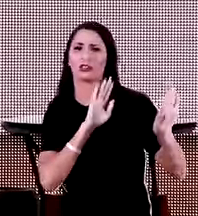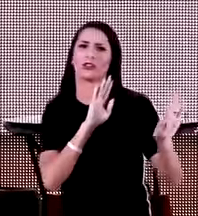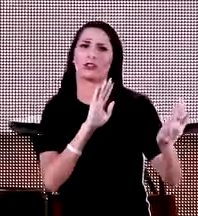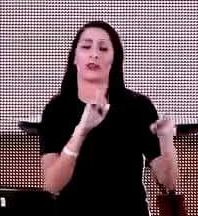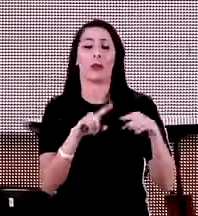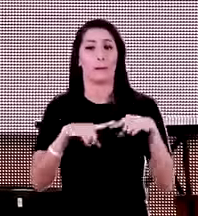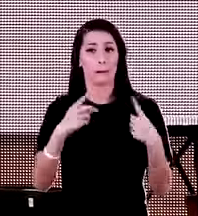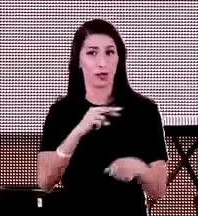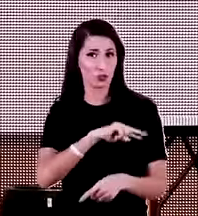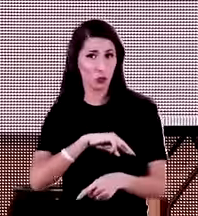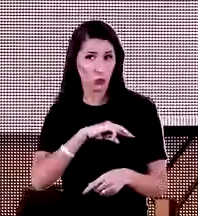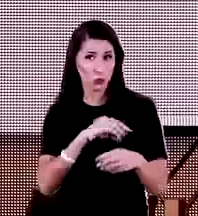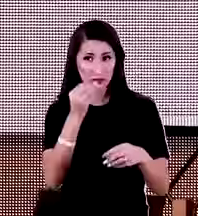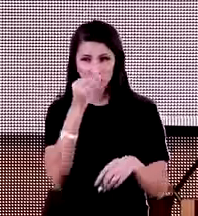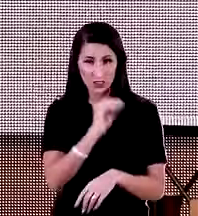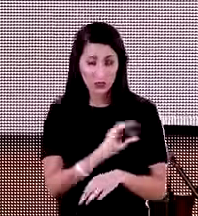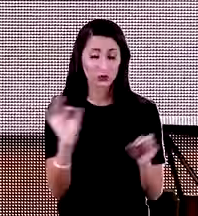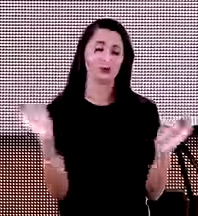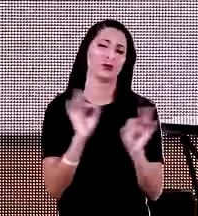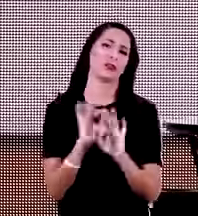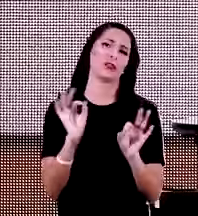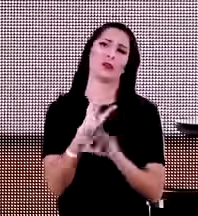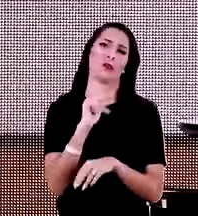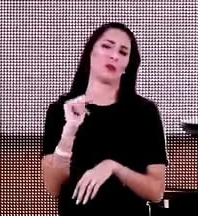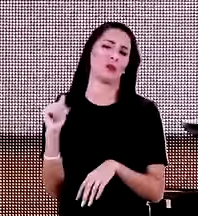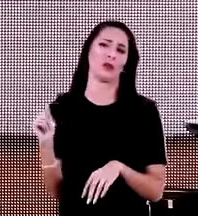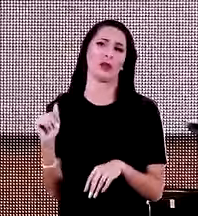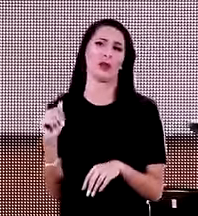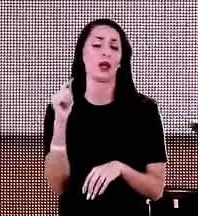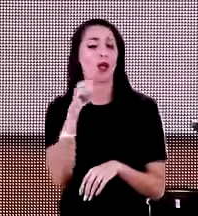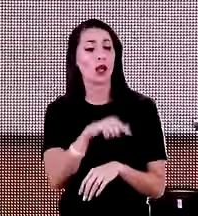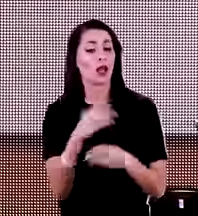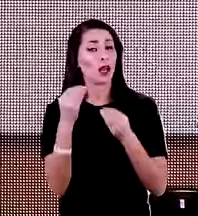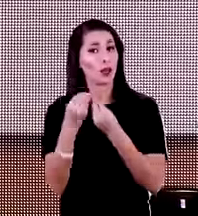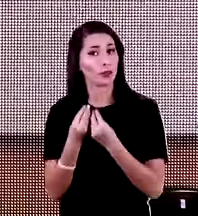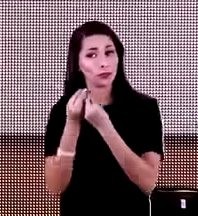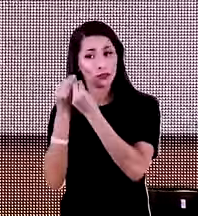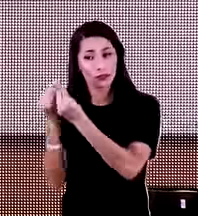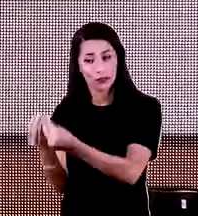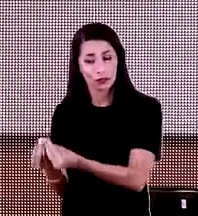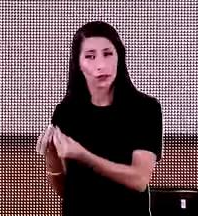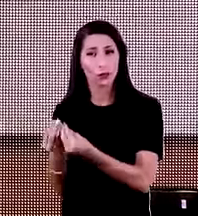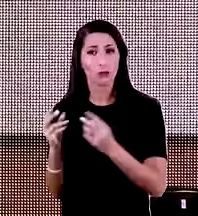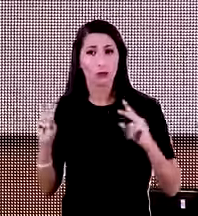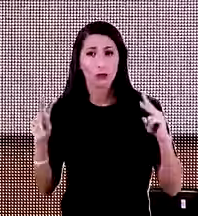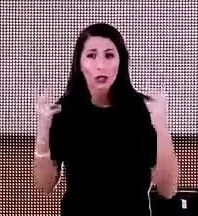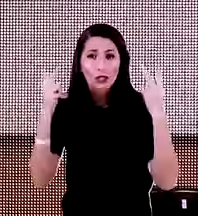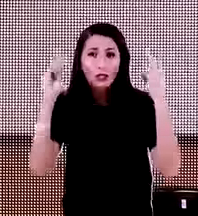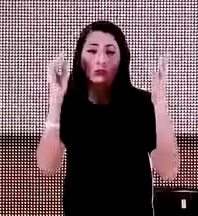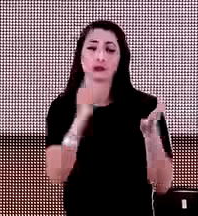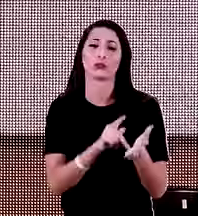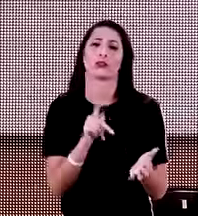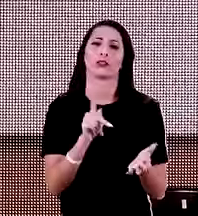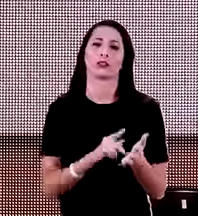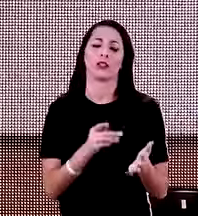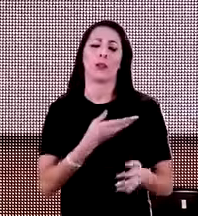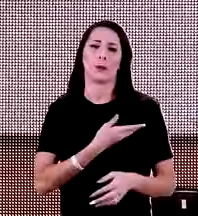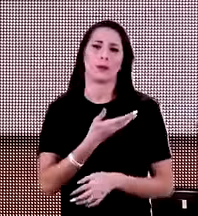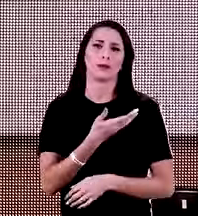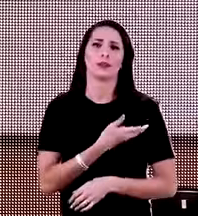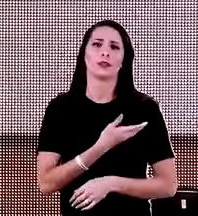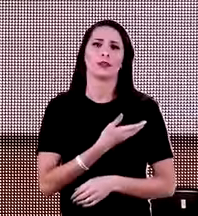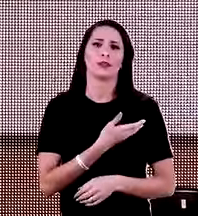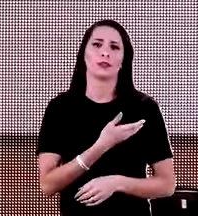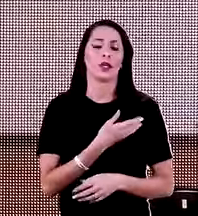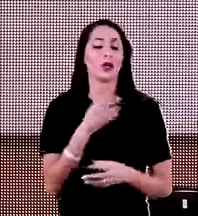não desistiu. Ruth trouxe para Noemi o verdadeiro valor da amizade. Ruth trouxe